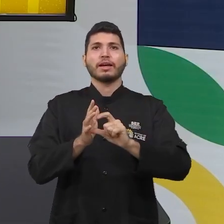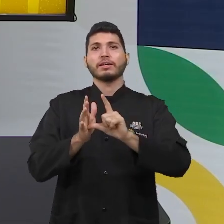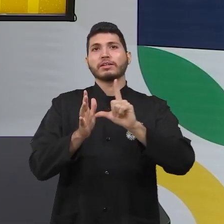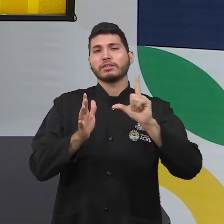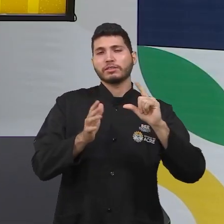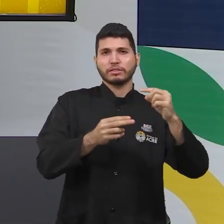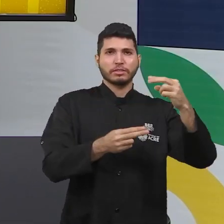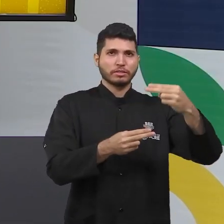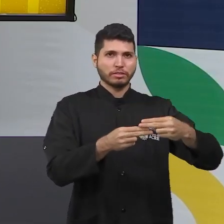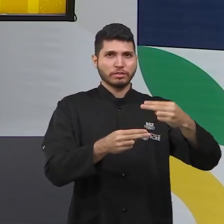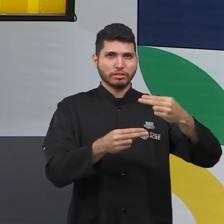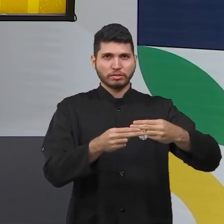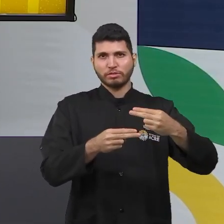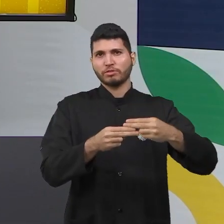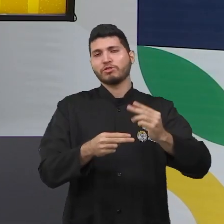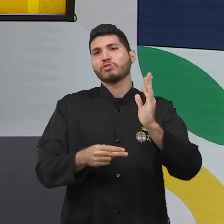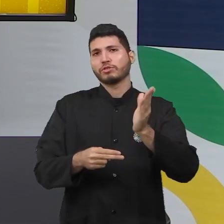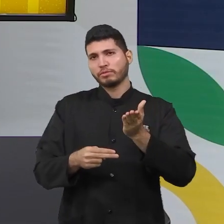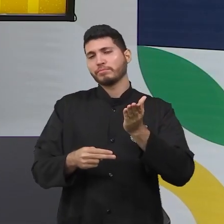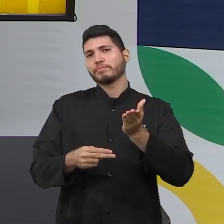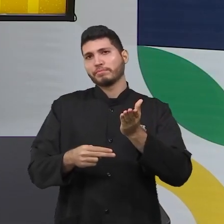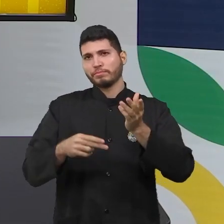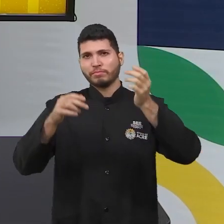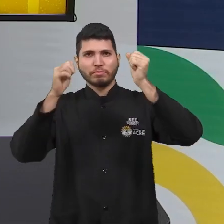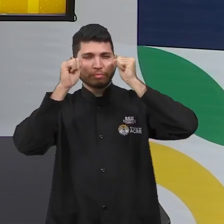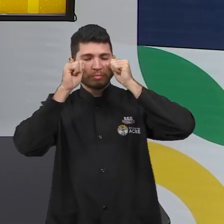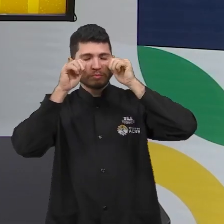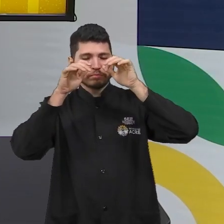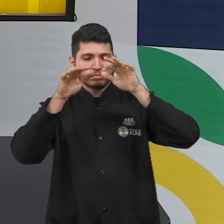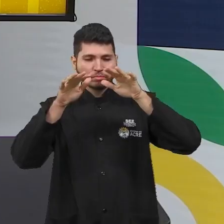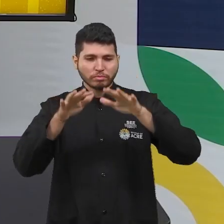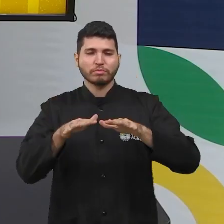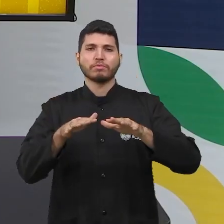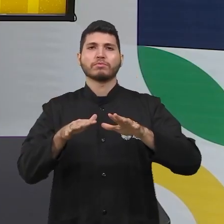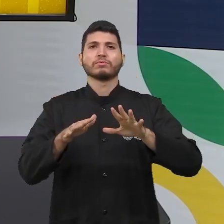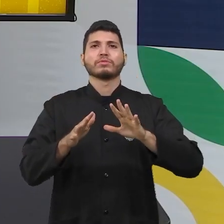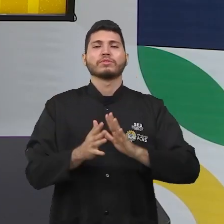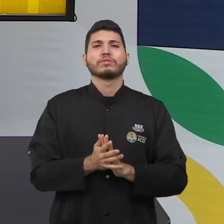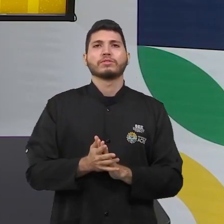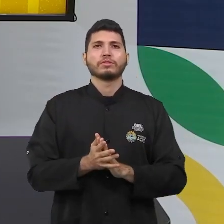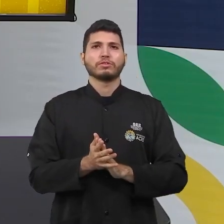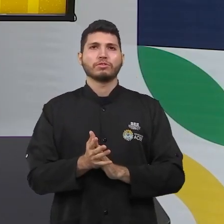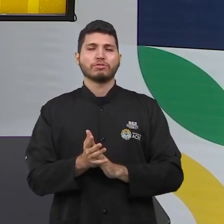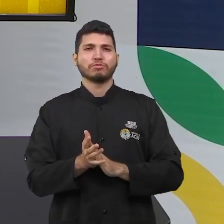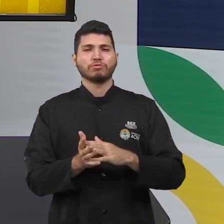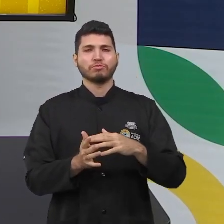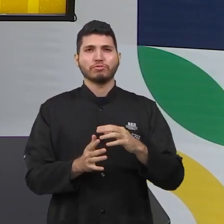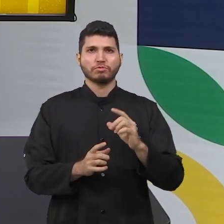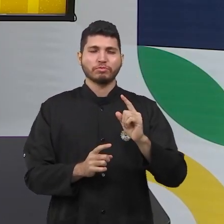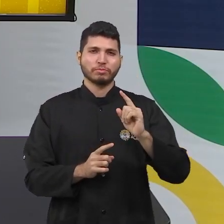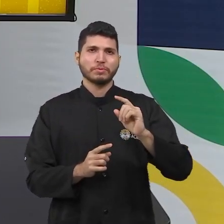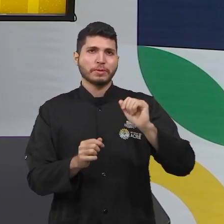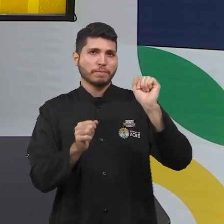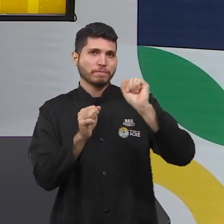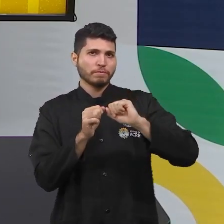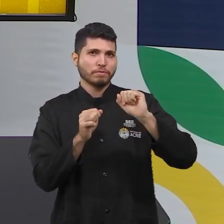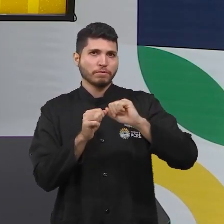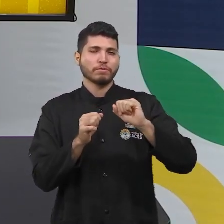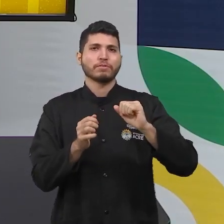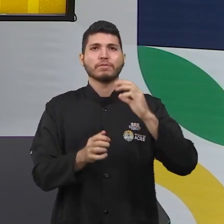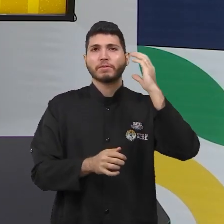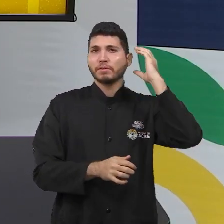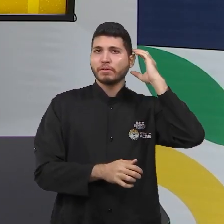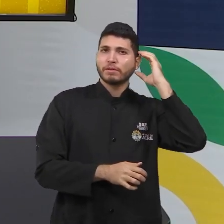novelas. Essa dramaturgia, essa mesma dramaturgia, com esse mesmo formato, era feita através da